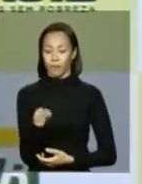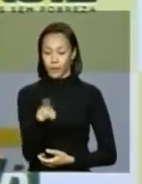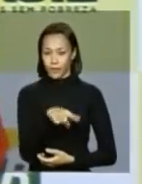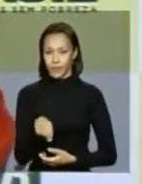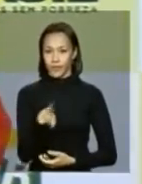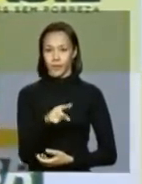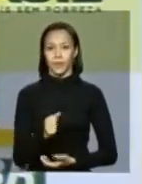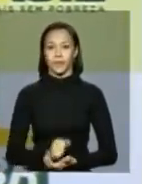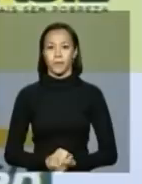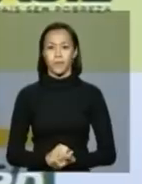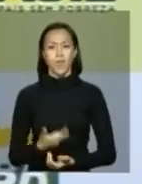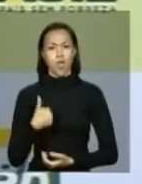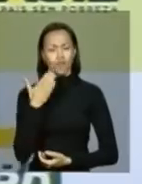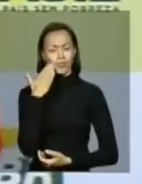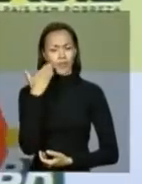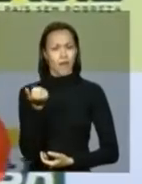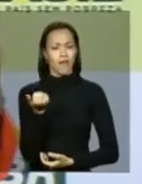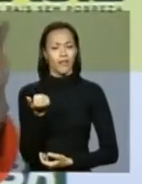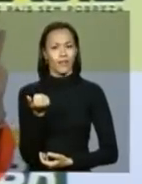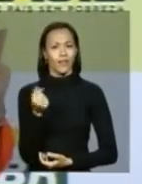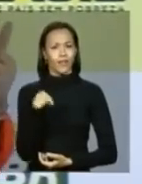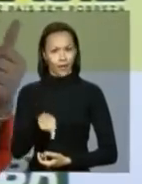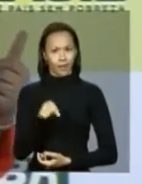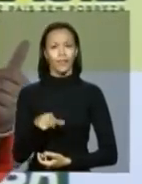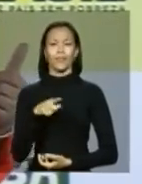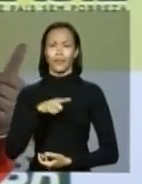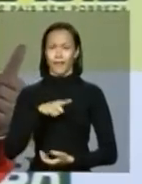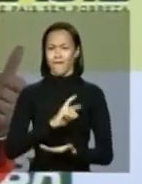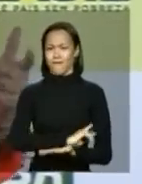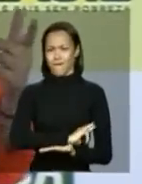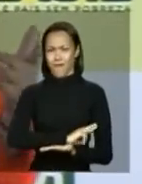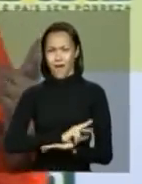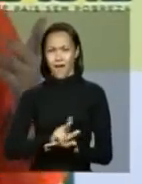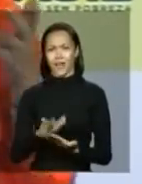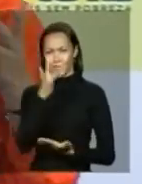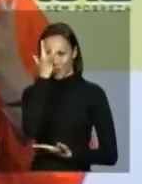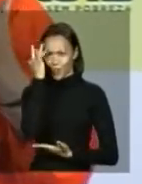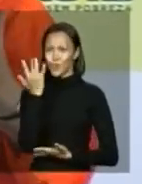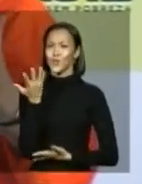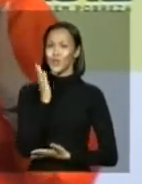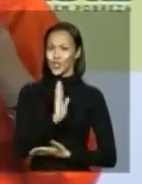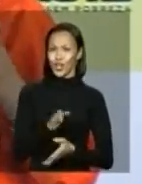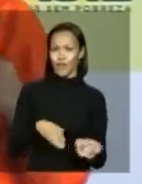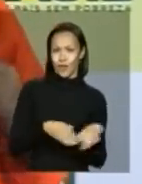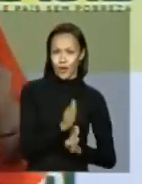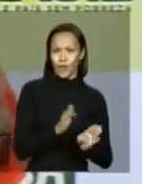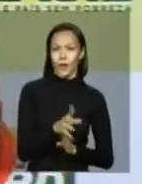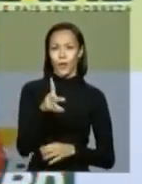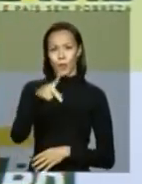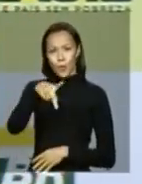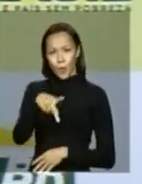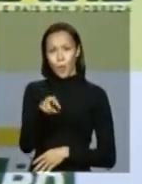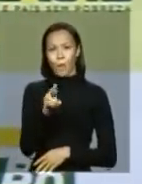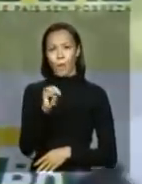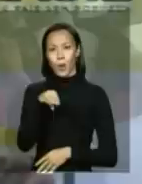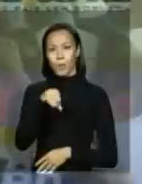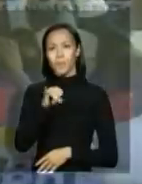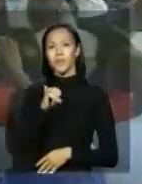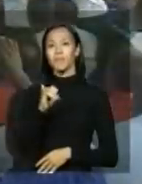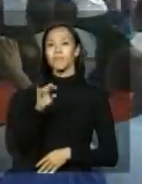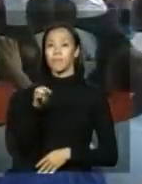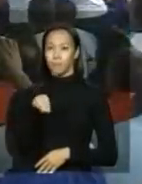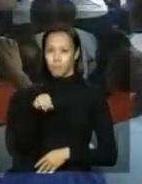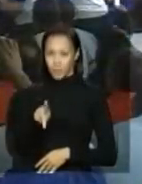vocês. Eu sei que aqui tem muita gente que foi treinada pelo PROMINP.